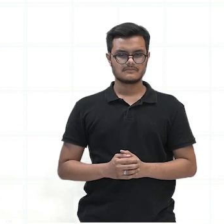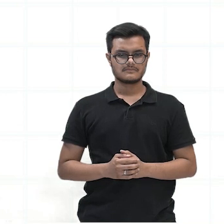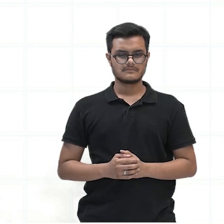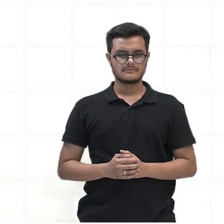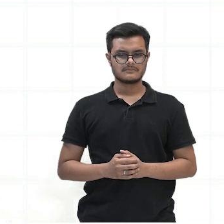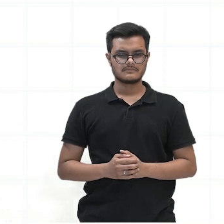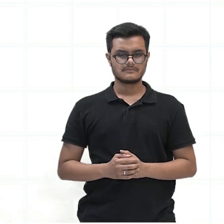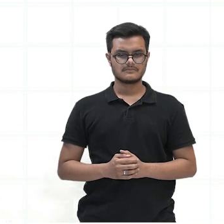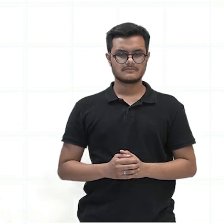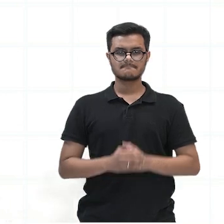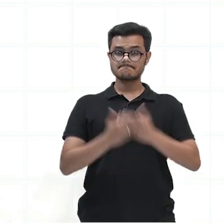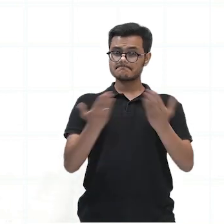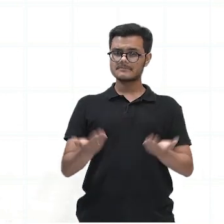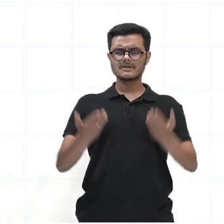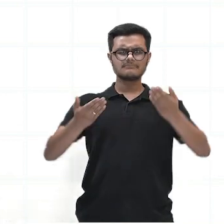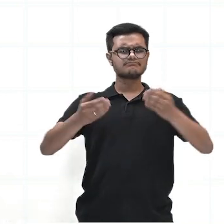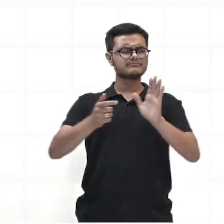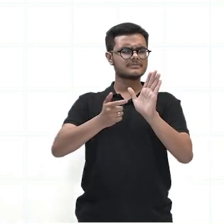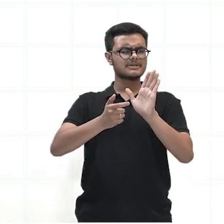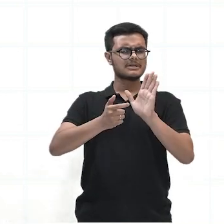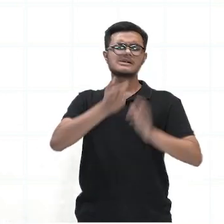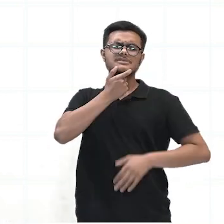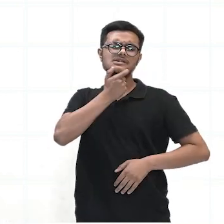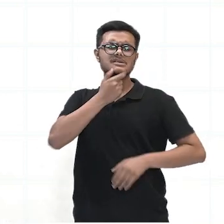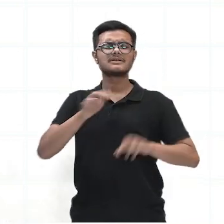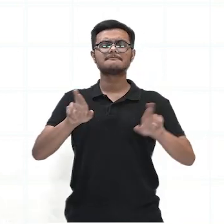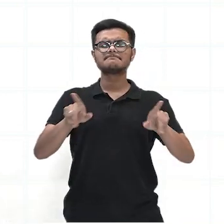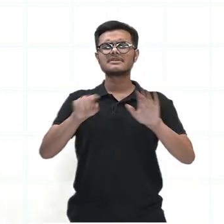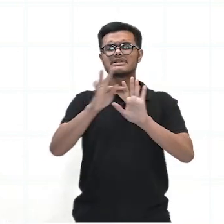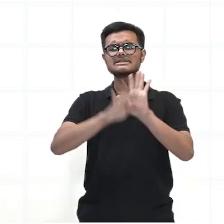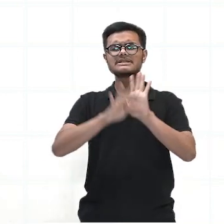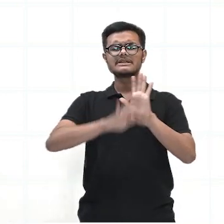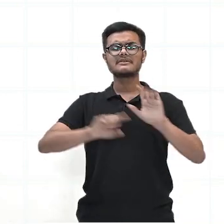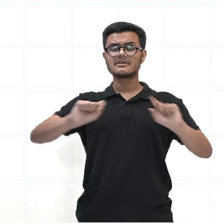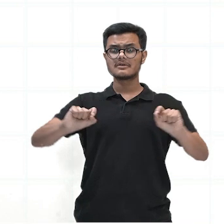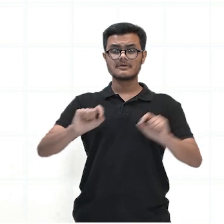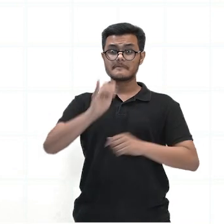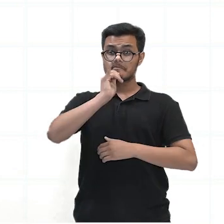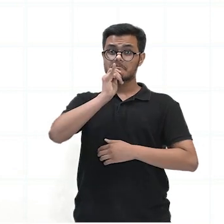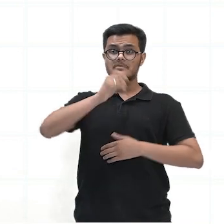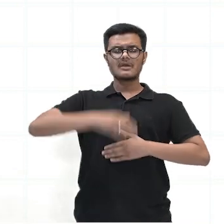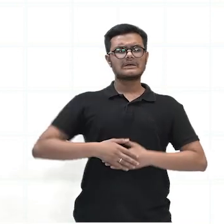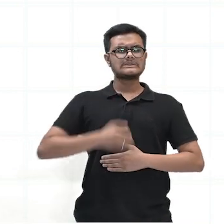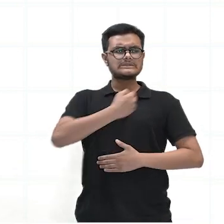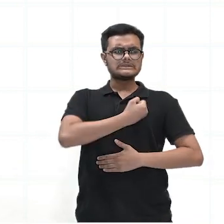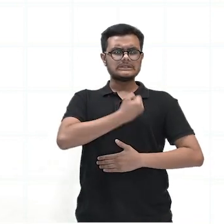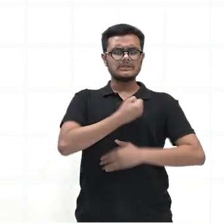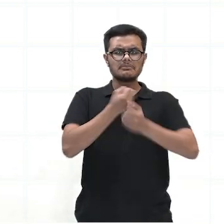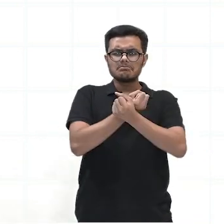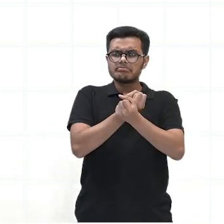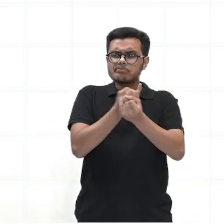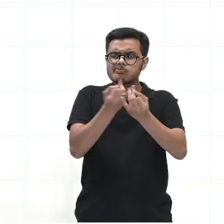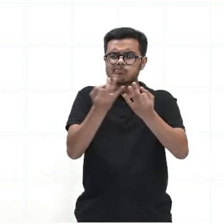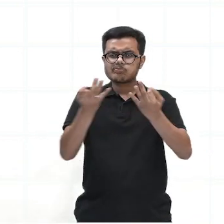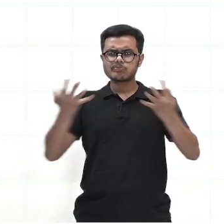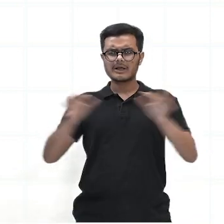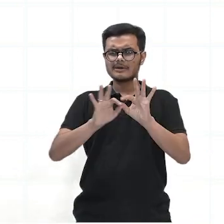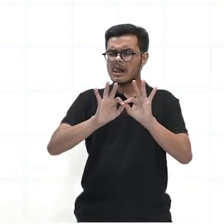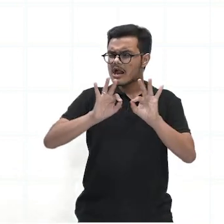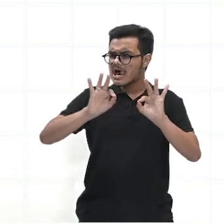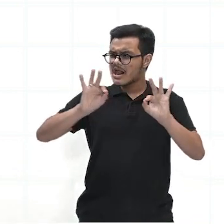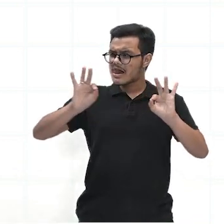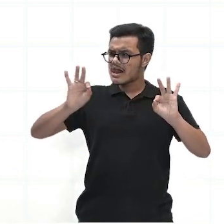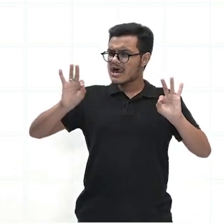pictures. Então, no caso, como eles tinham um número limitado, ó,